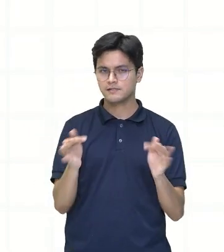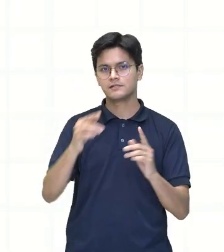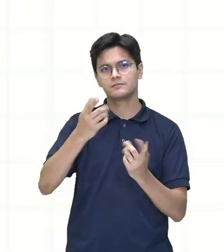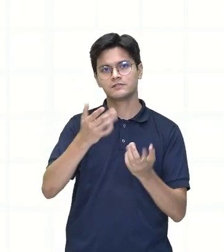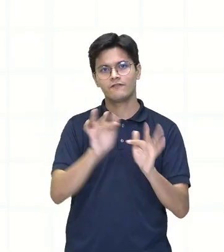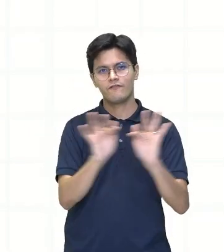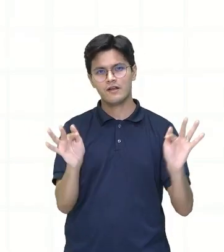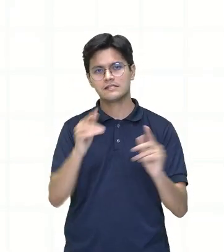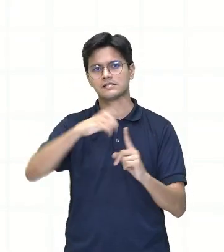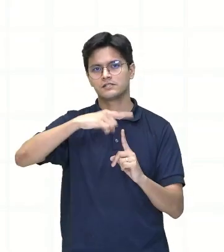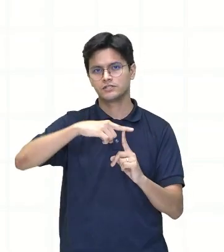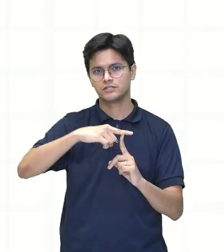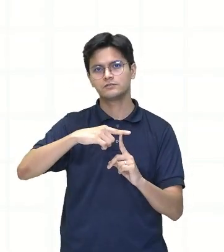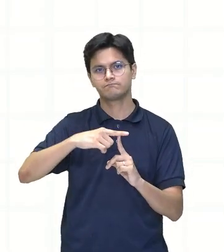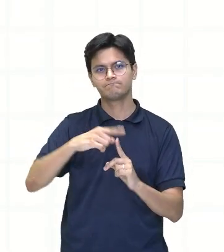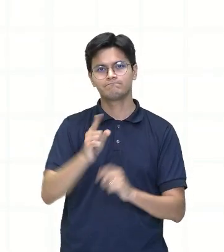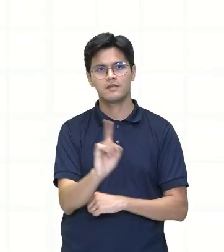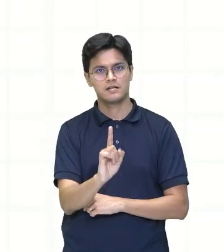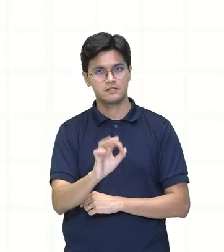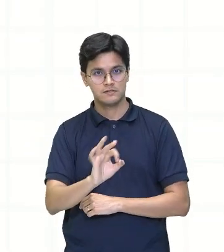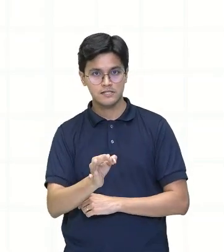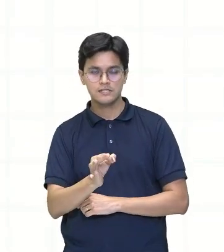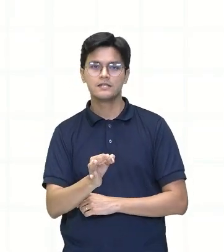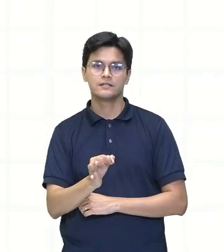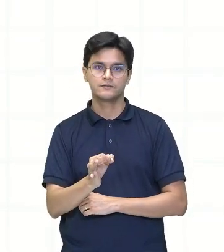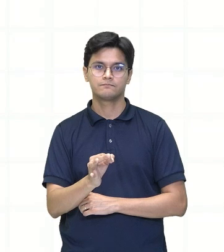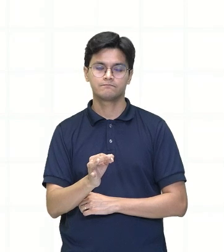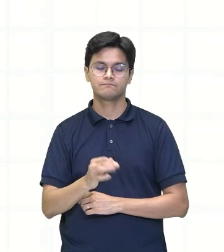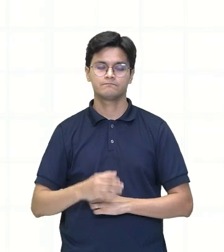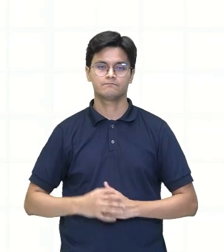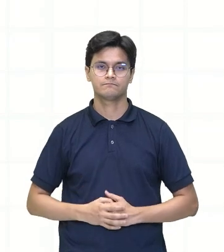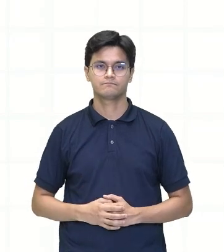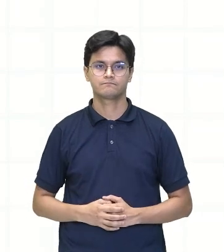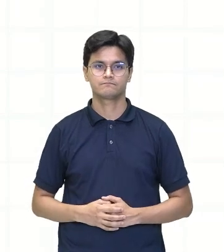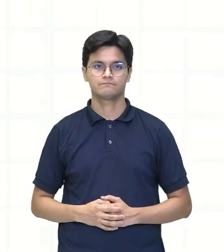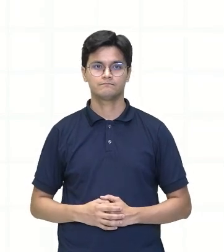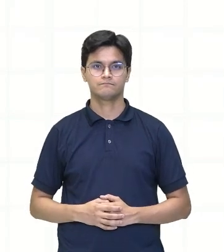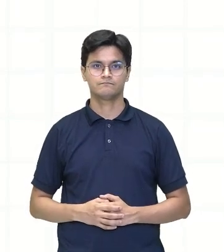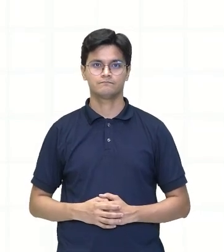não é verdade? Não tem mistério, certo?